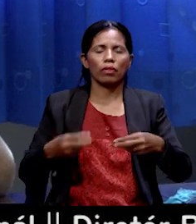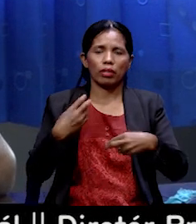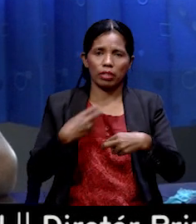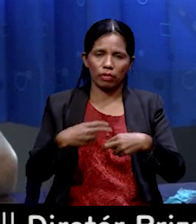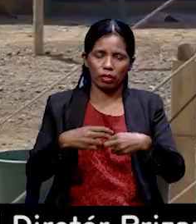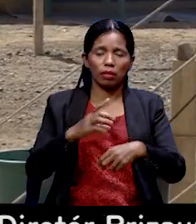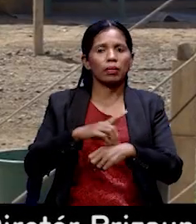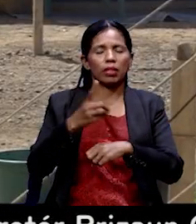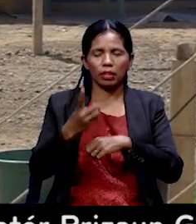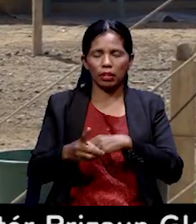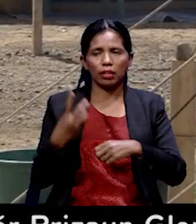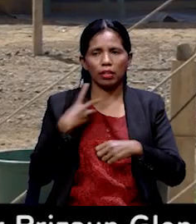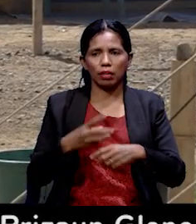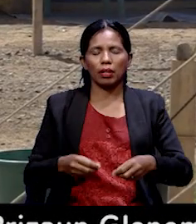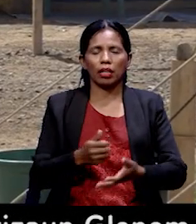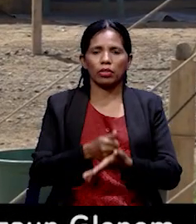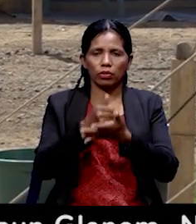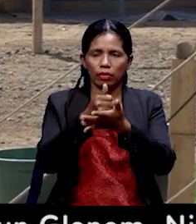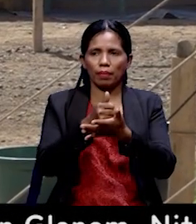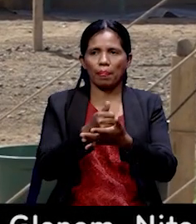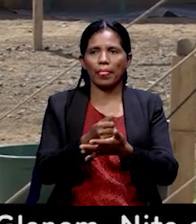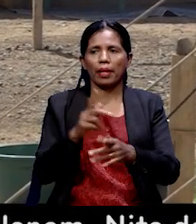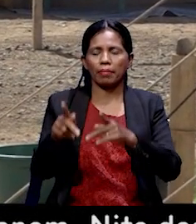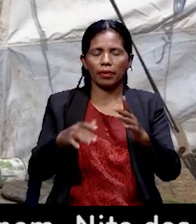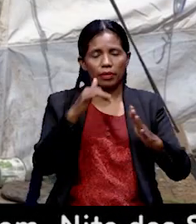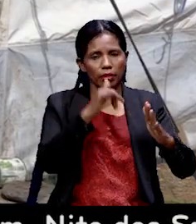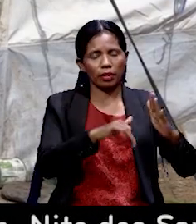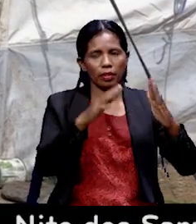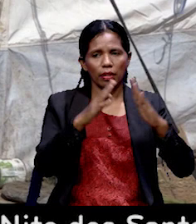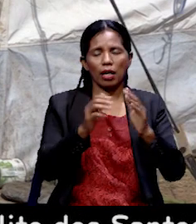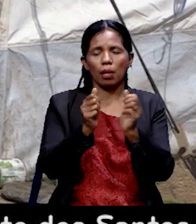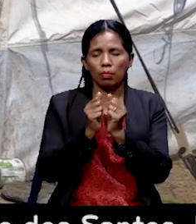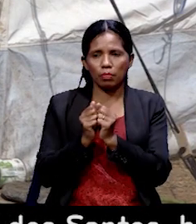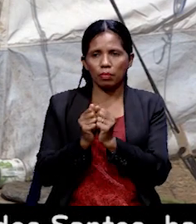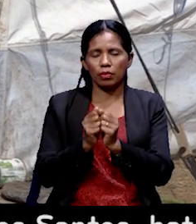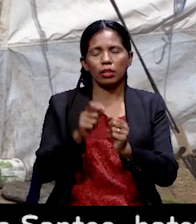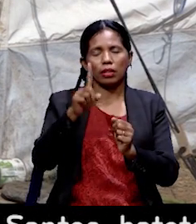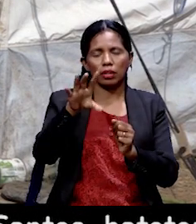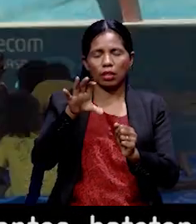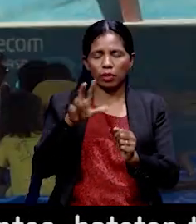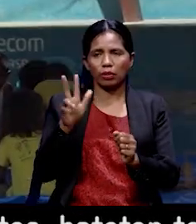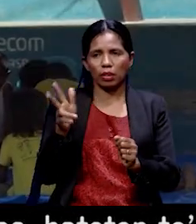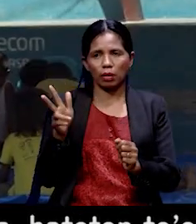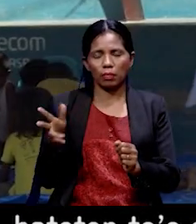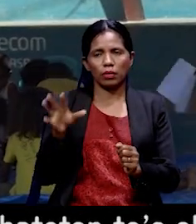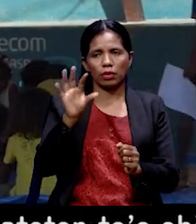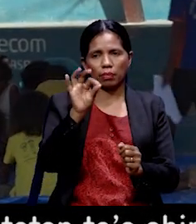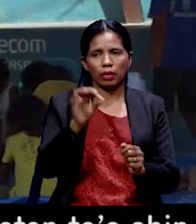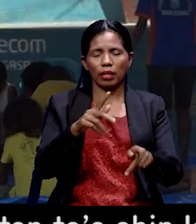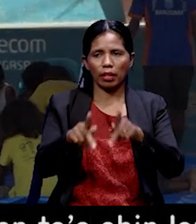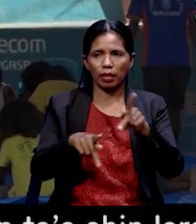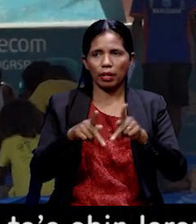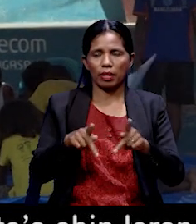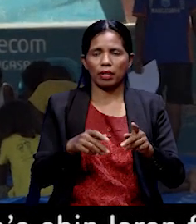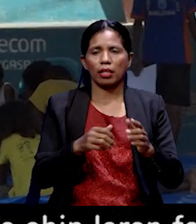por recuperação. Refugiado nebe dadaung ne sehela ia fatin refugiado hamutuk umakain atu sida tolnul resinsia. Refugiado sirne